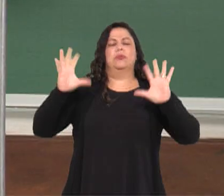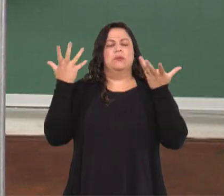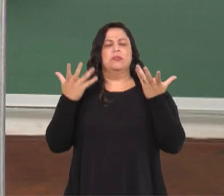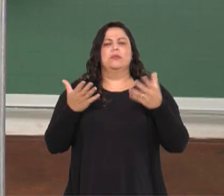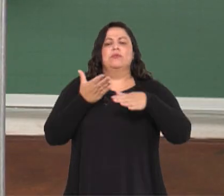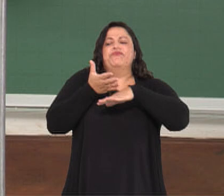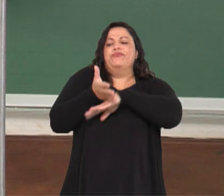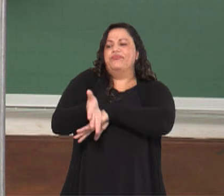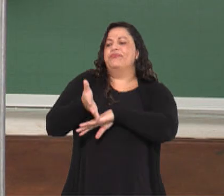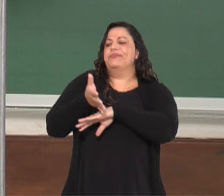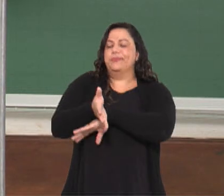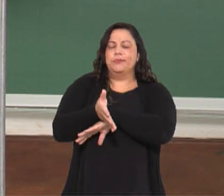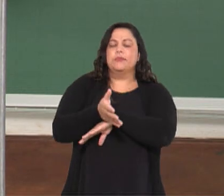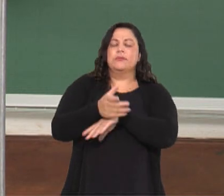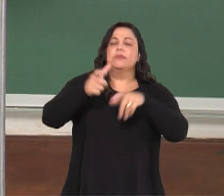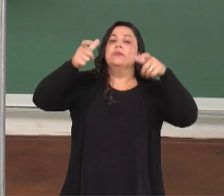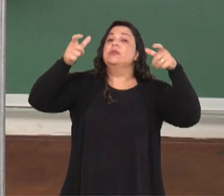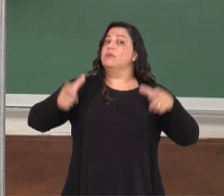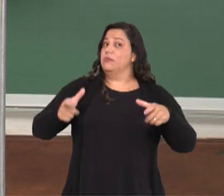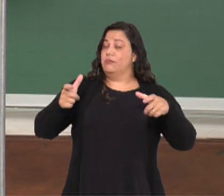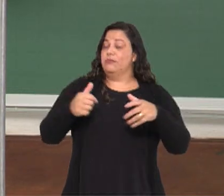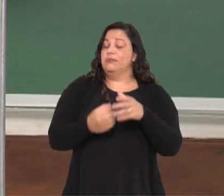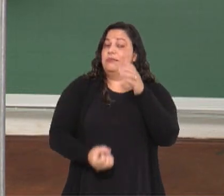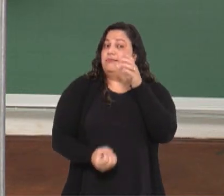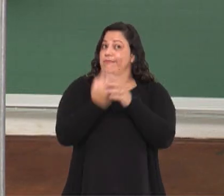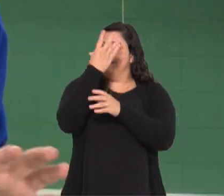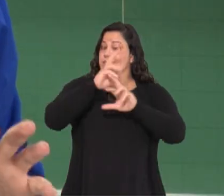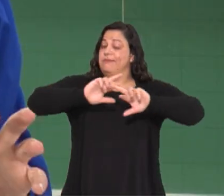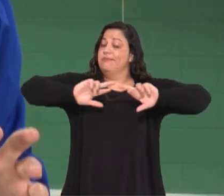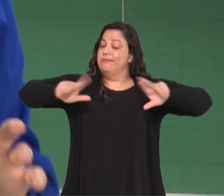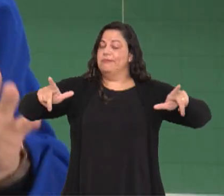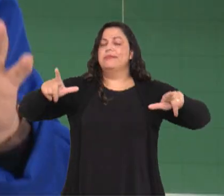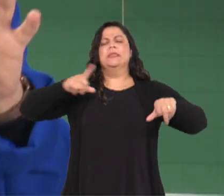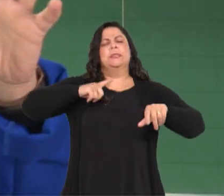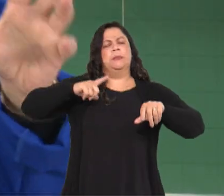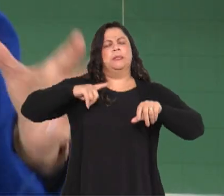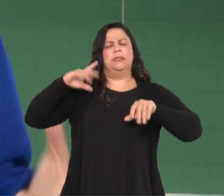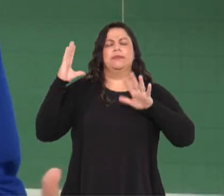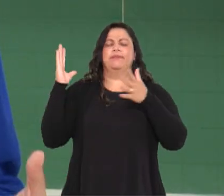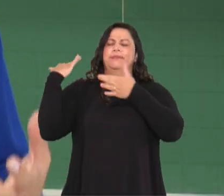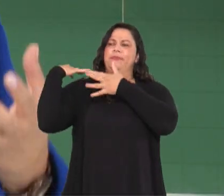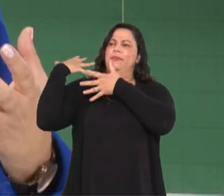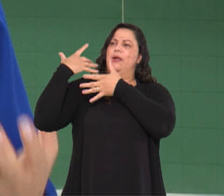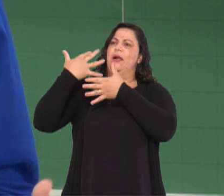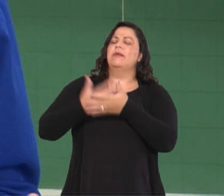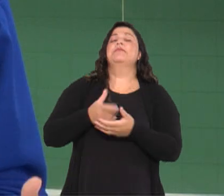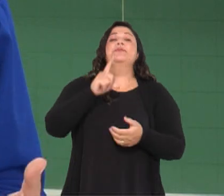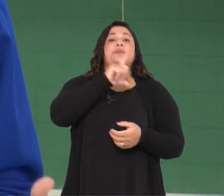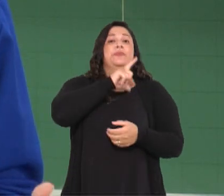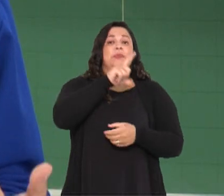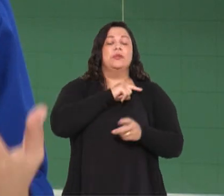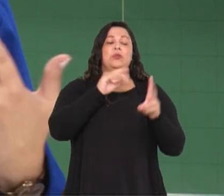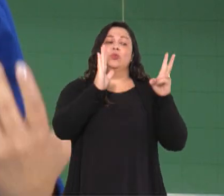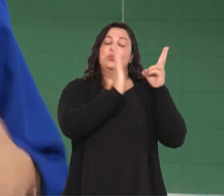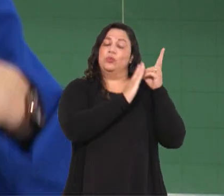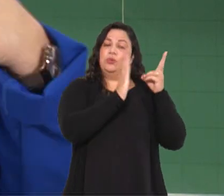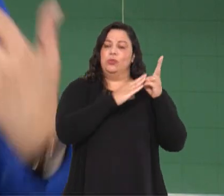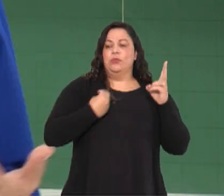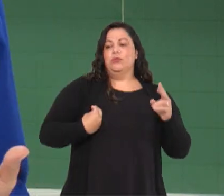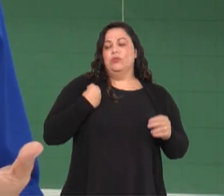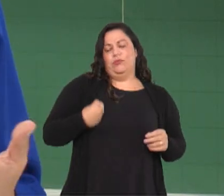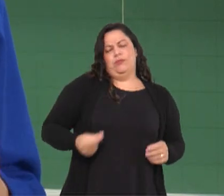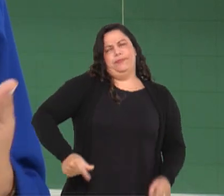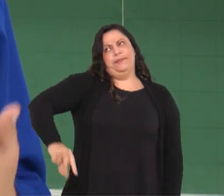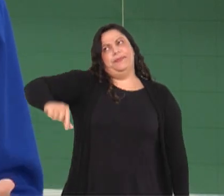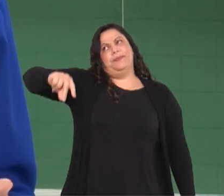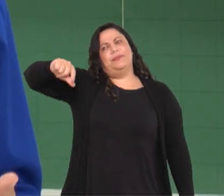ocupação do território. Então, inicialmente, o território do Paraná tinha esse contexto. Nós tínhamos os indígenas que moravam aqui já há